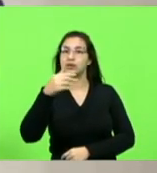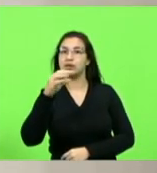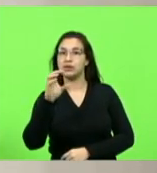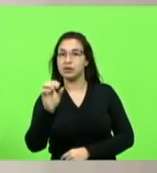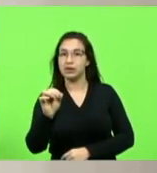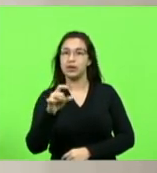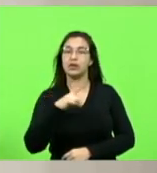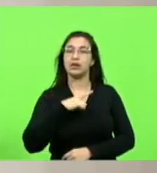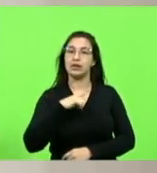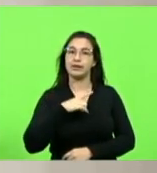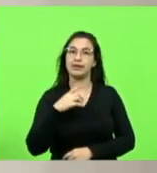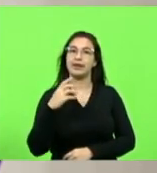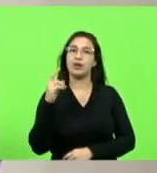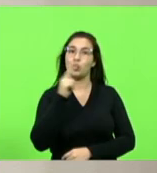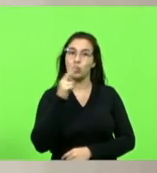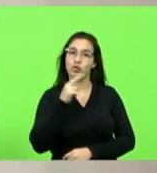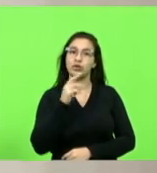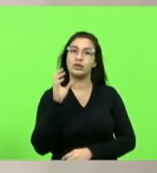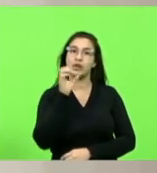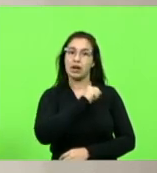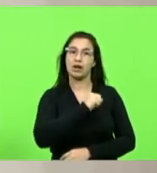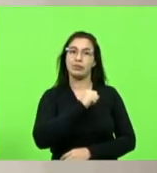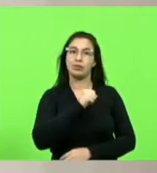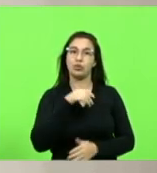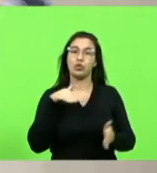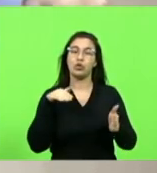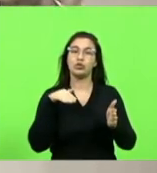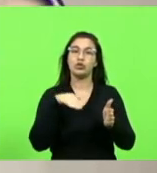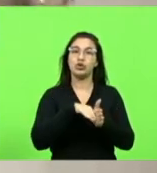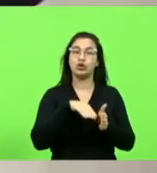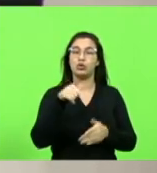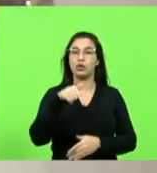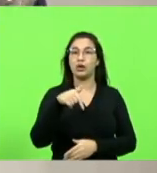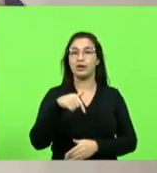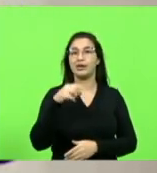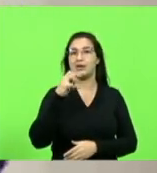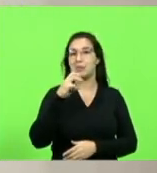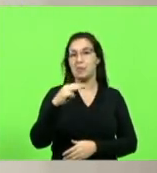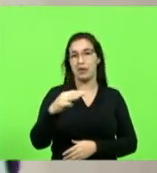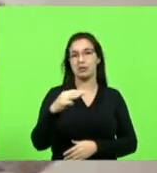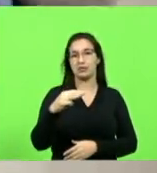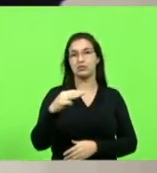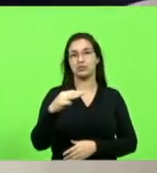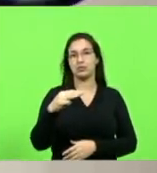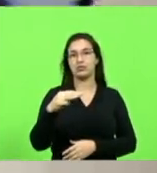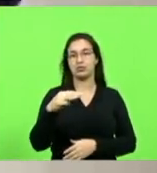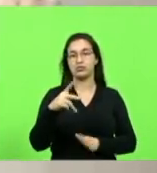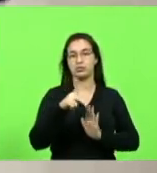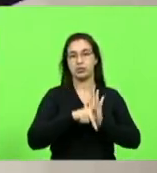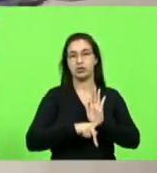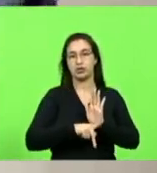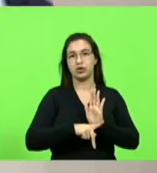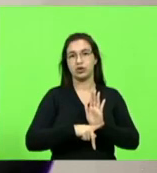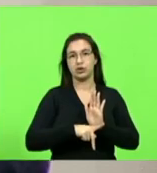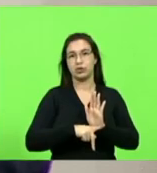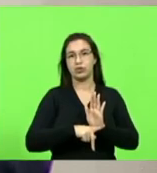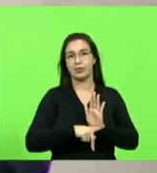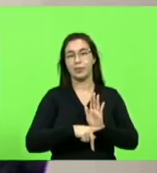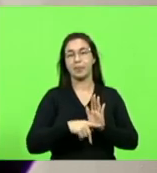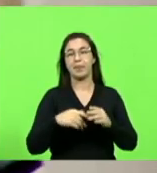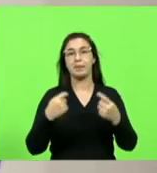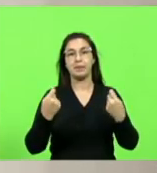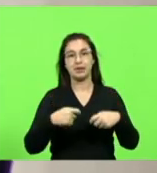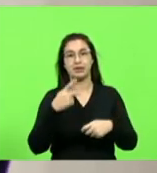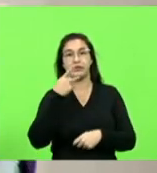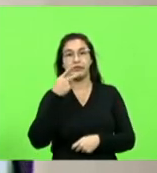É um projeto que entrou nessa casa em março. Então, digamos sim ou não ao repasse de recursos no plenário,